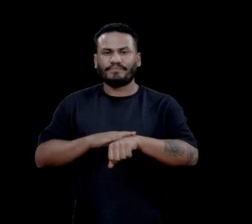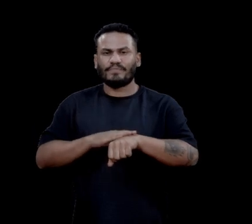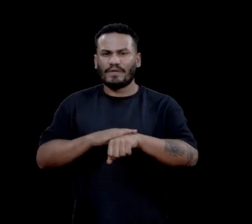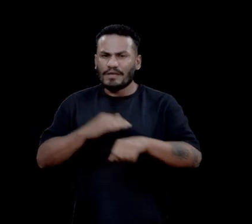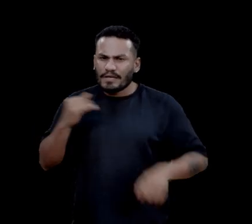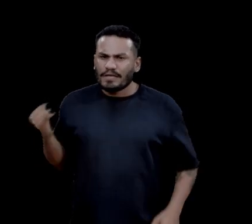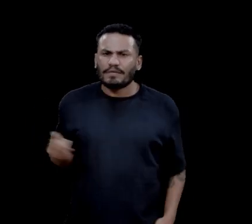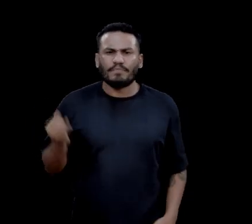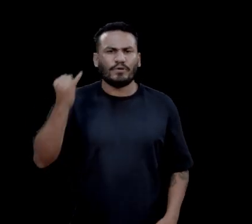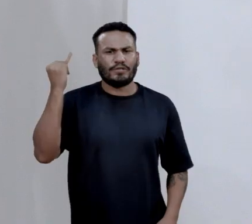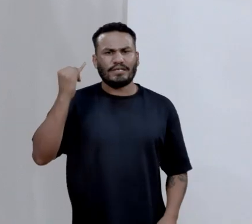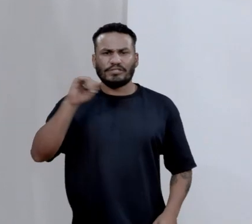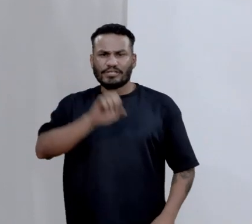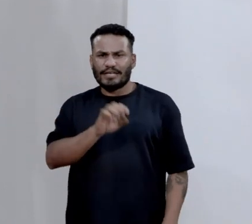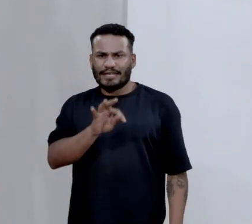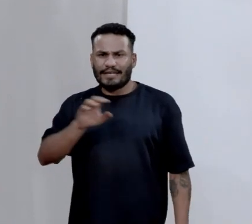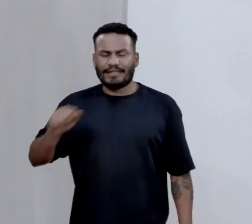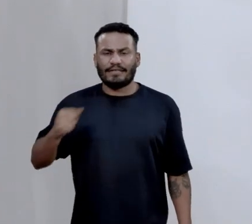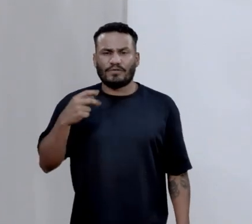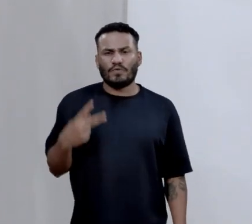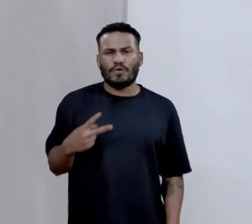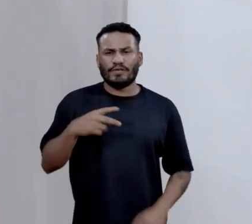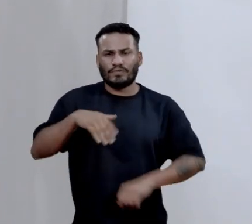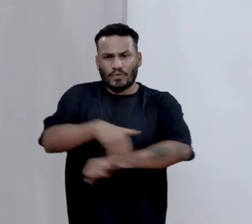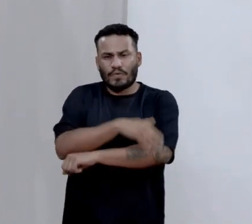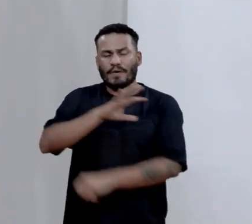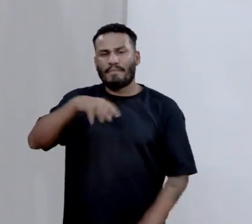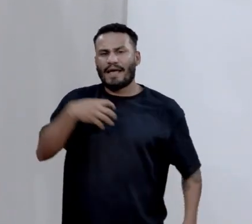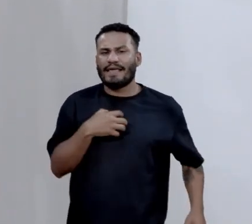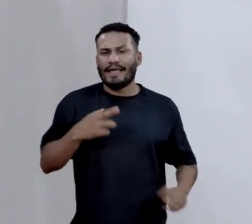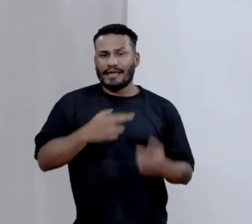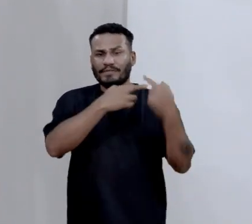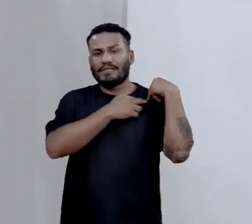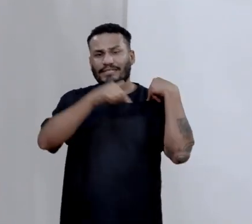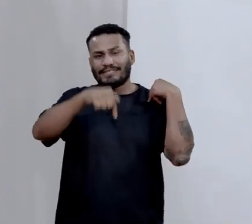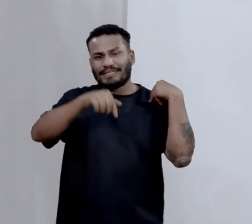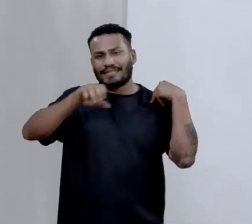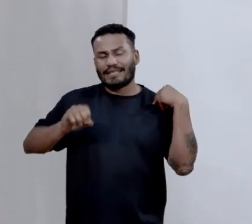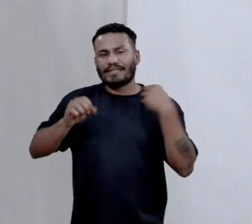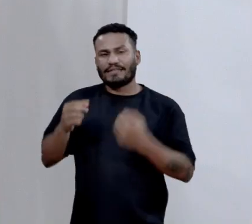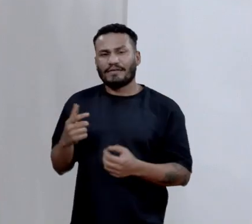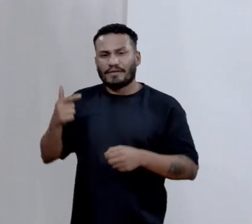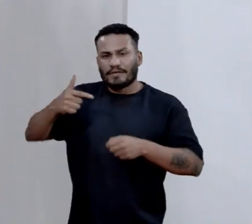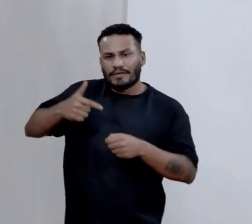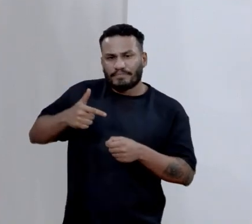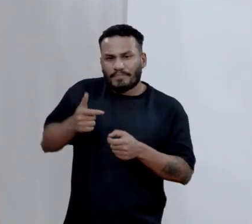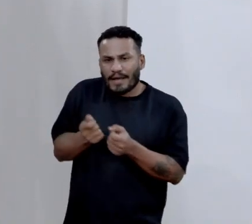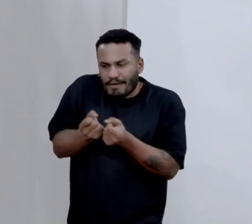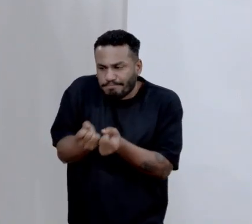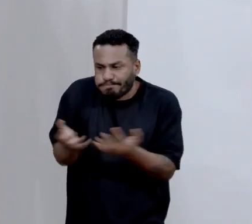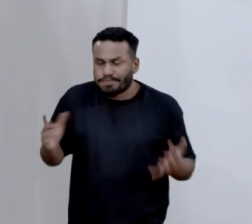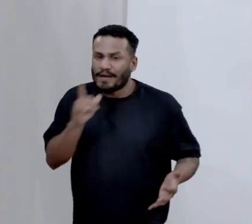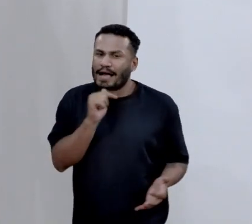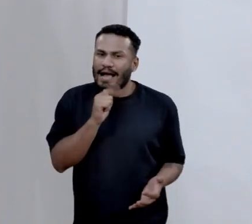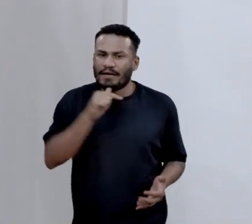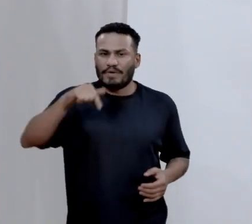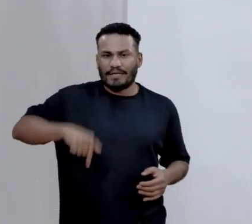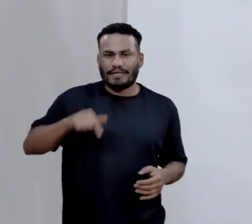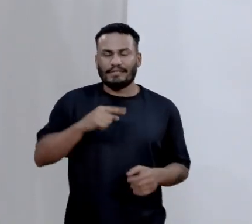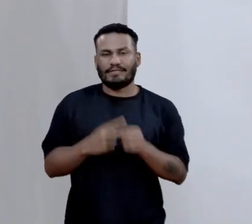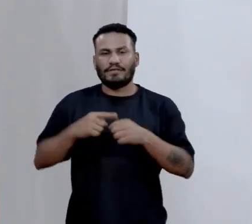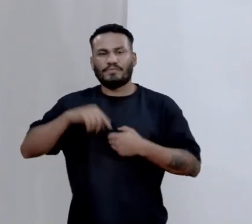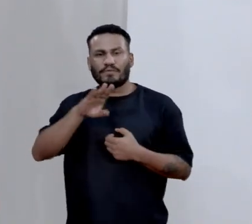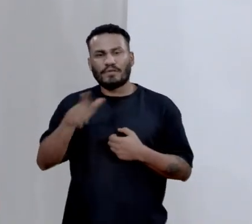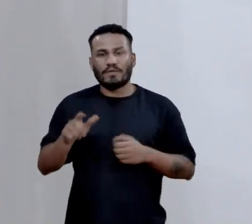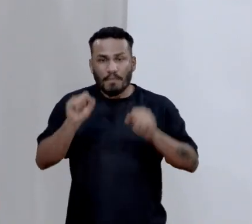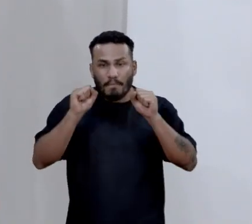a importante ETA 2, ali da Rua Bahia, que é responsável por 70% do abastecimento de água aqui no nosso município,